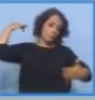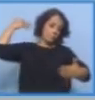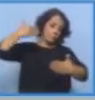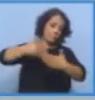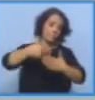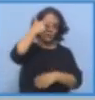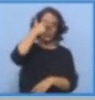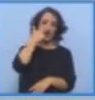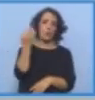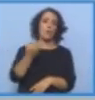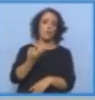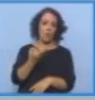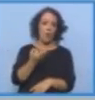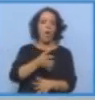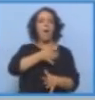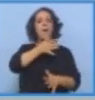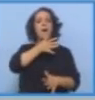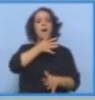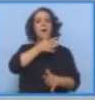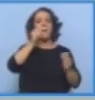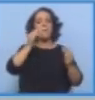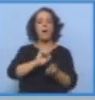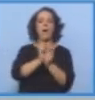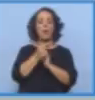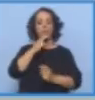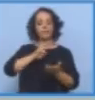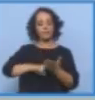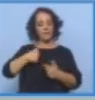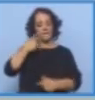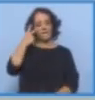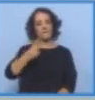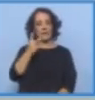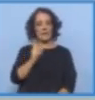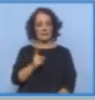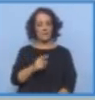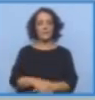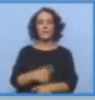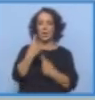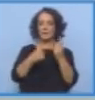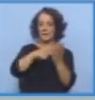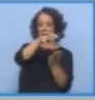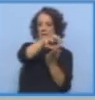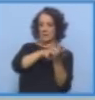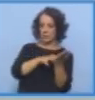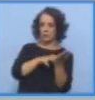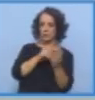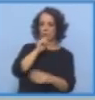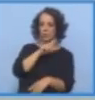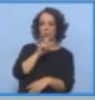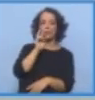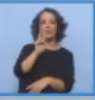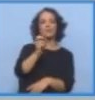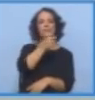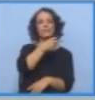não é dada tanto pelas palavras, mas pelo testemunho de vida. Eu acho que este texto, que nós às vezes podemos olhar como um texto